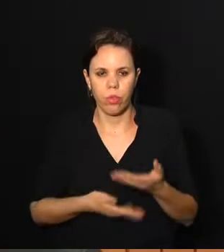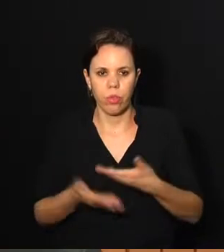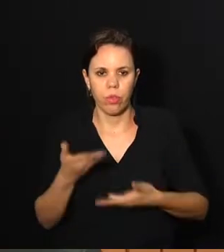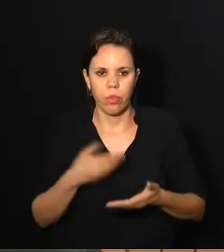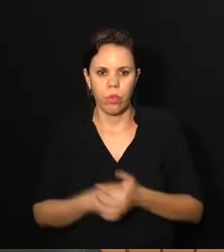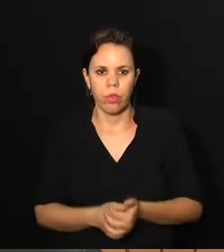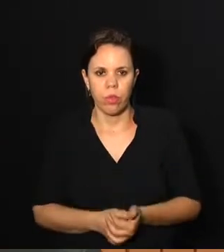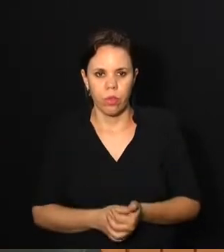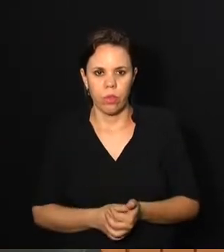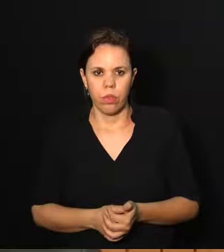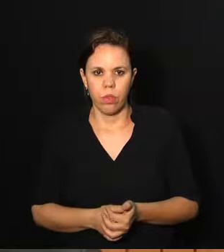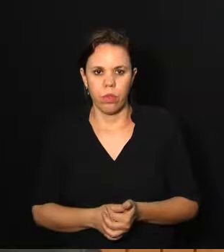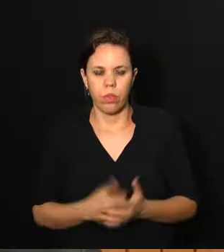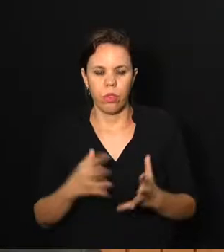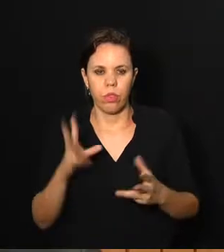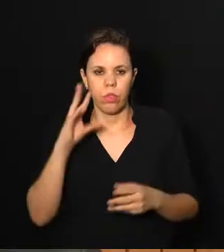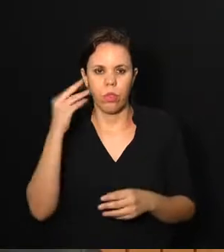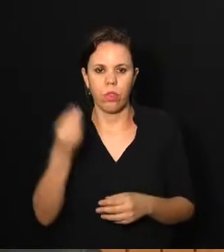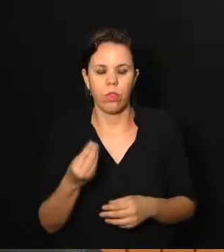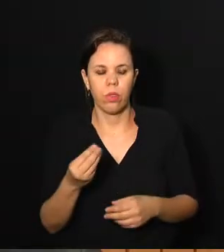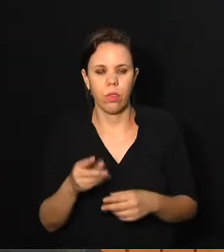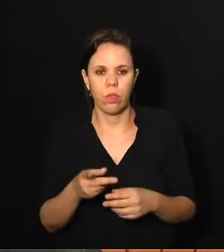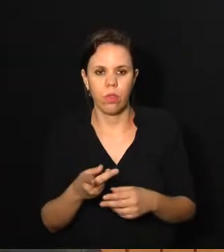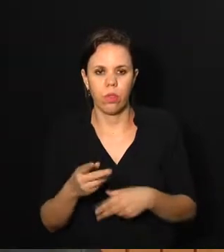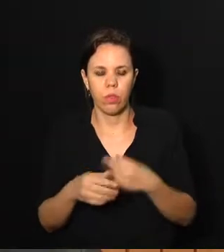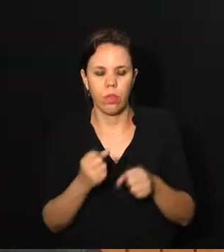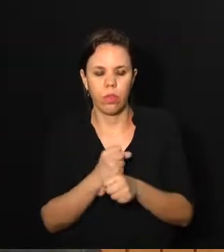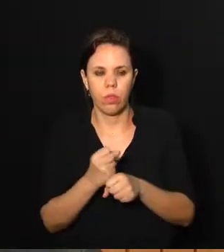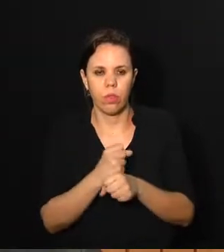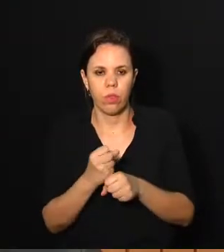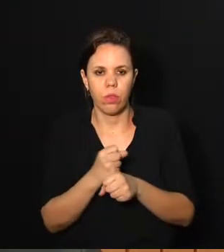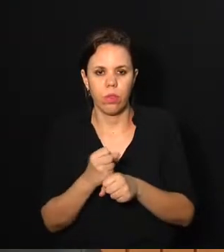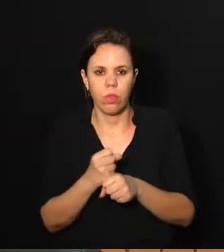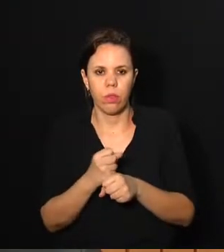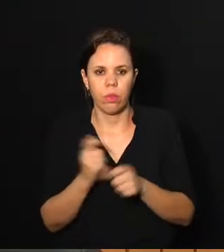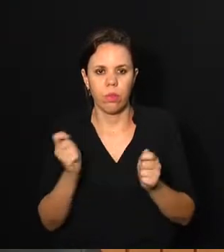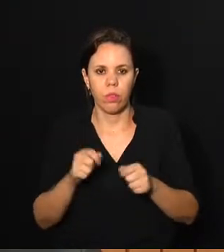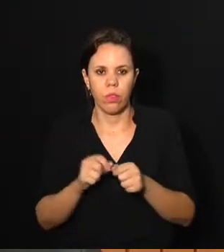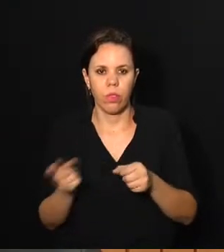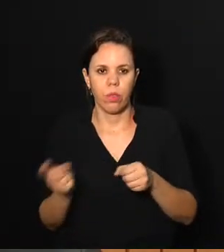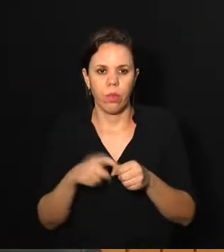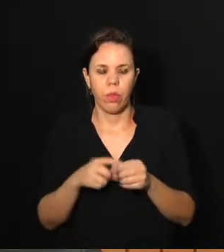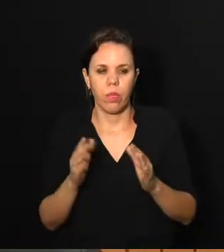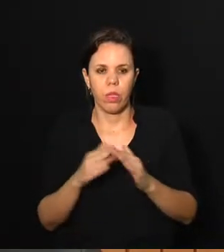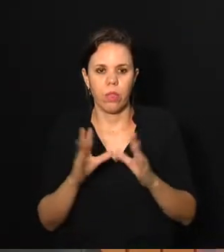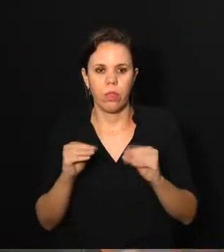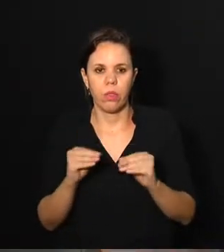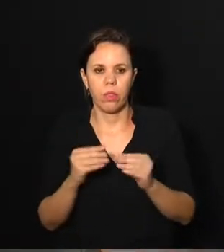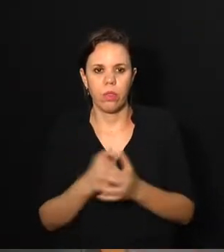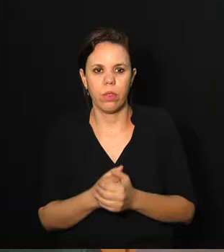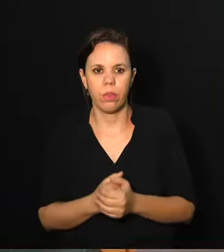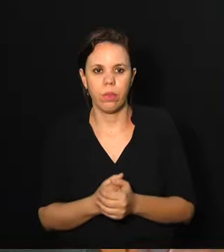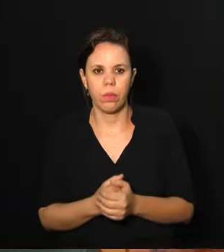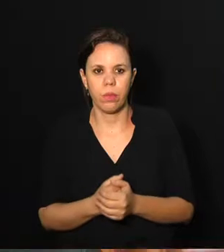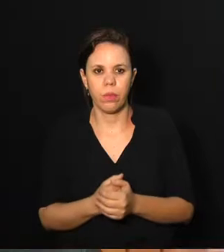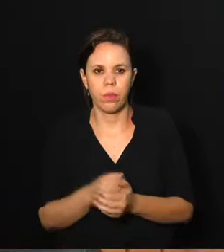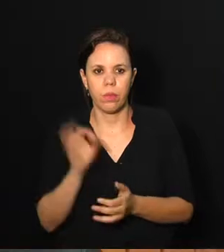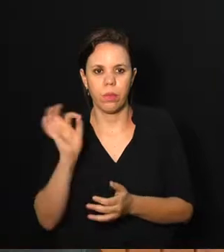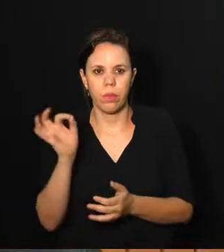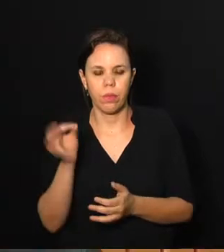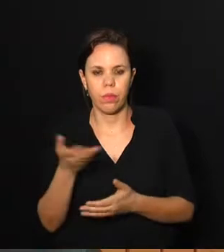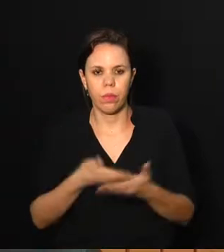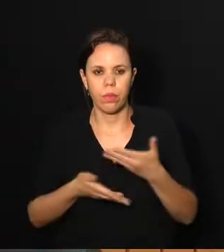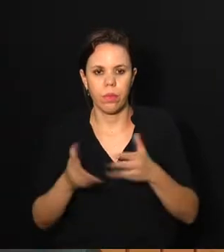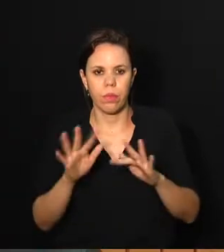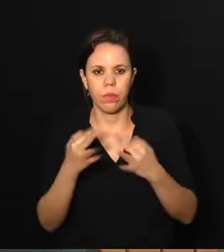e expondo todo o seu conhecimento acumulado ao longo dos anos, e que ele possa retornar para casa à noite na certeza da